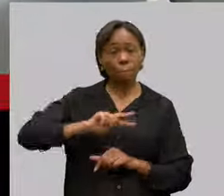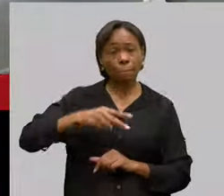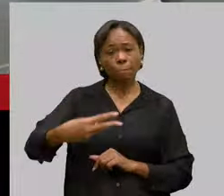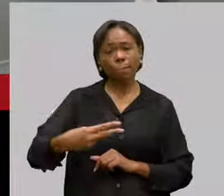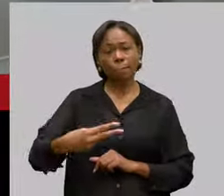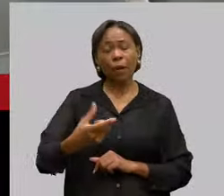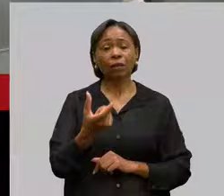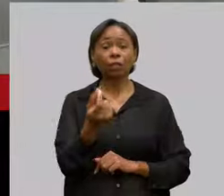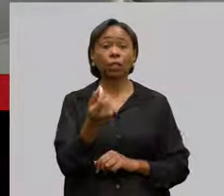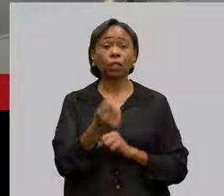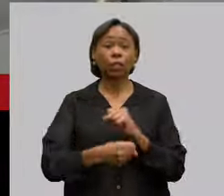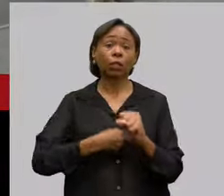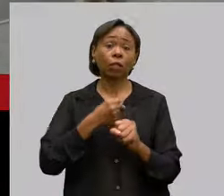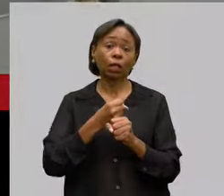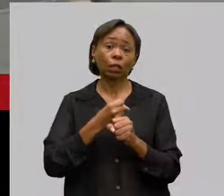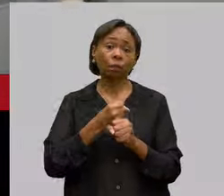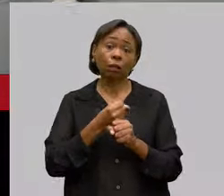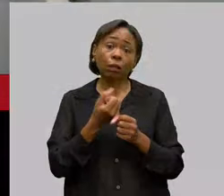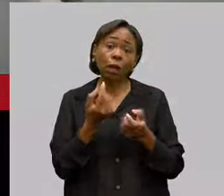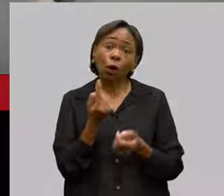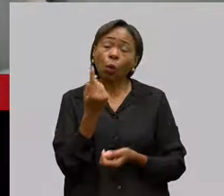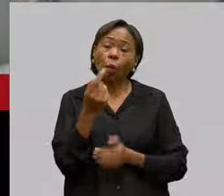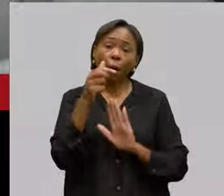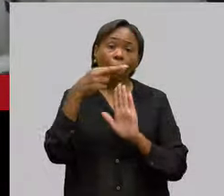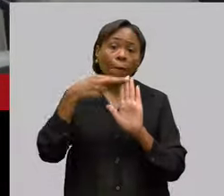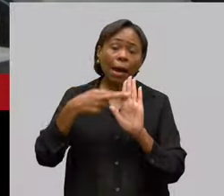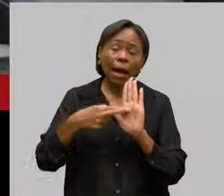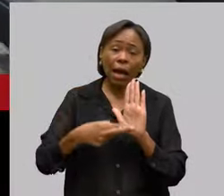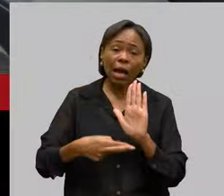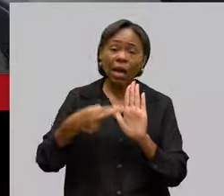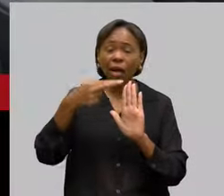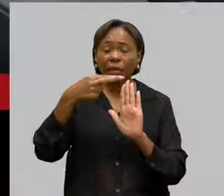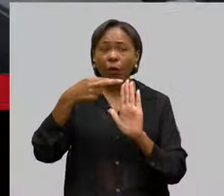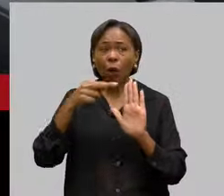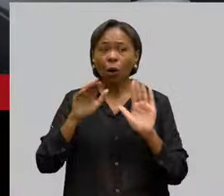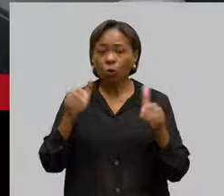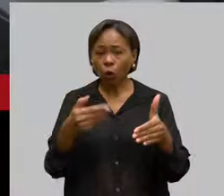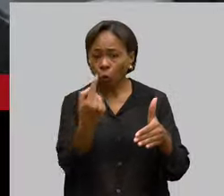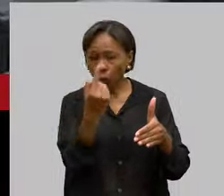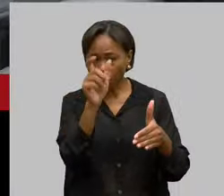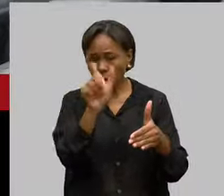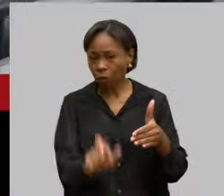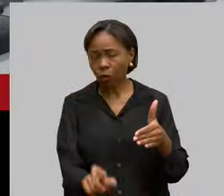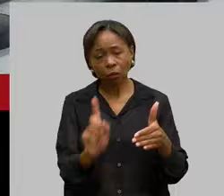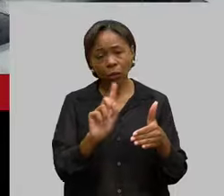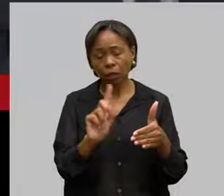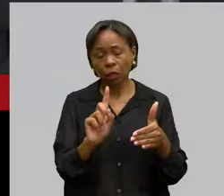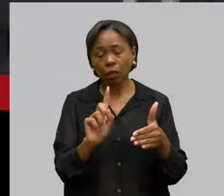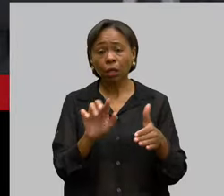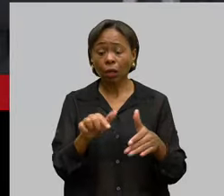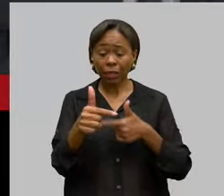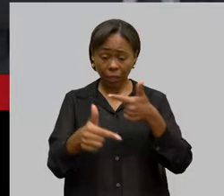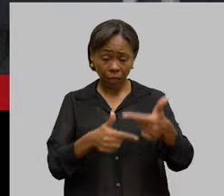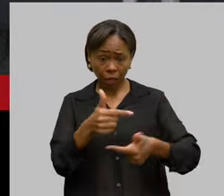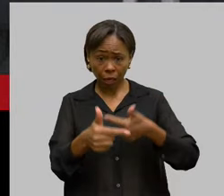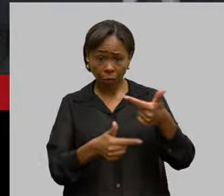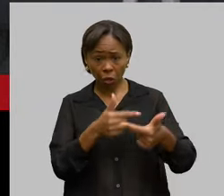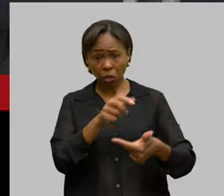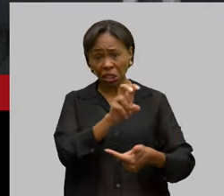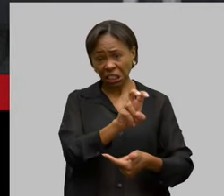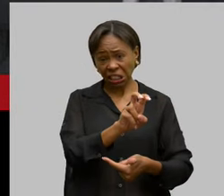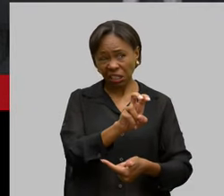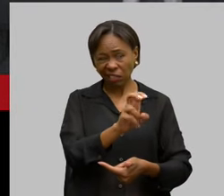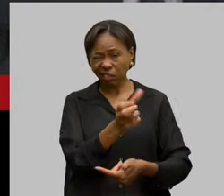que fazer uma regra objetiva em média se trabalhou mais CCO ou se anos e se vai se receber menos